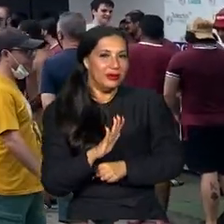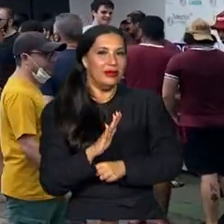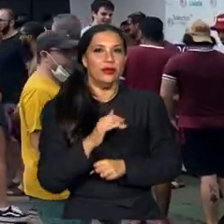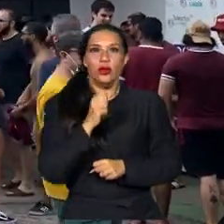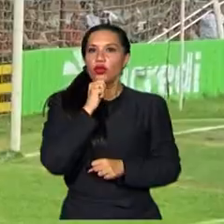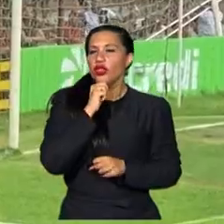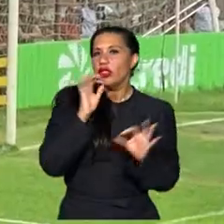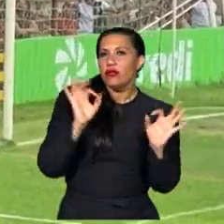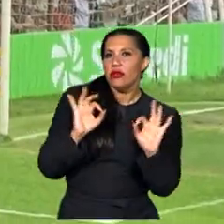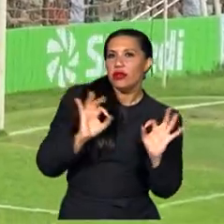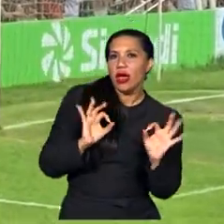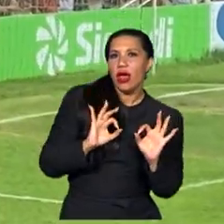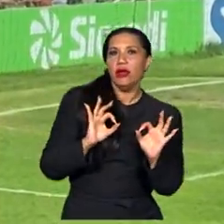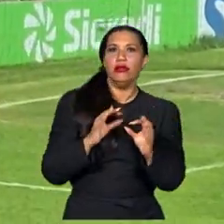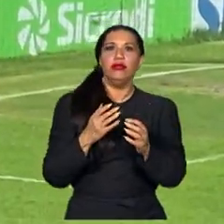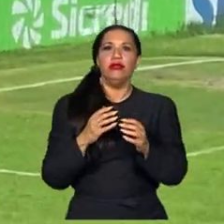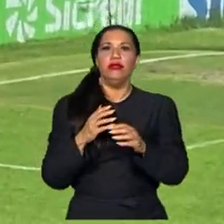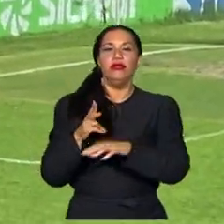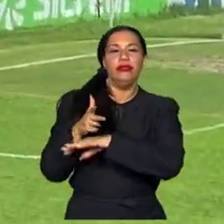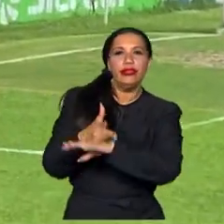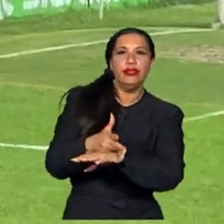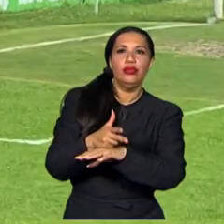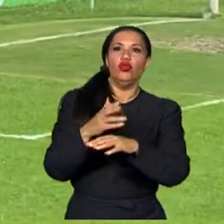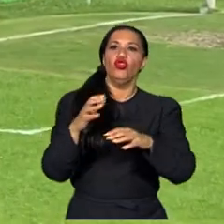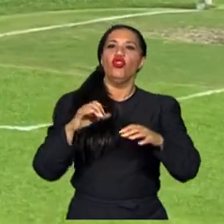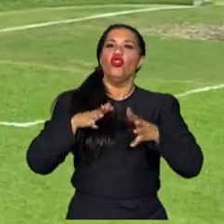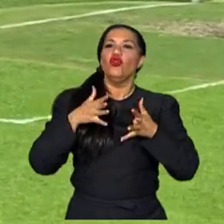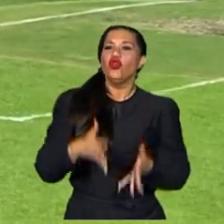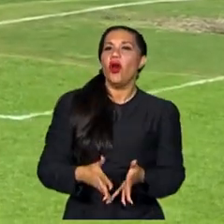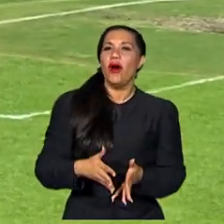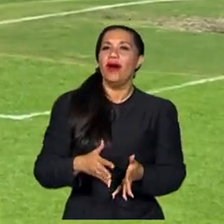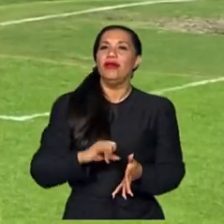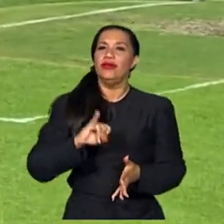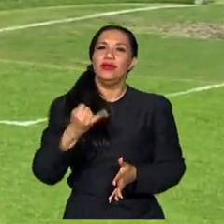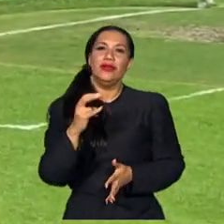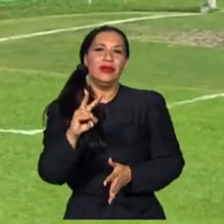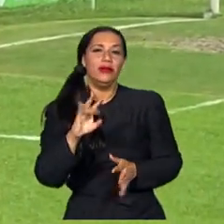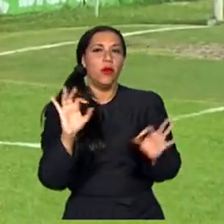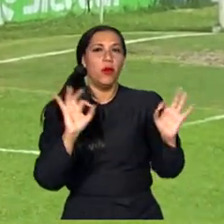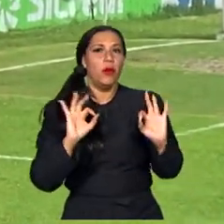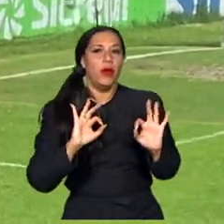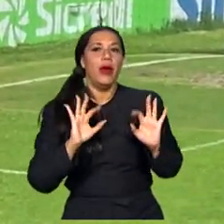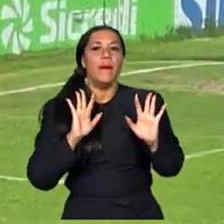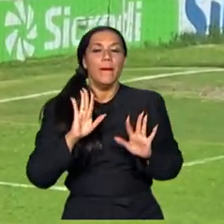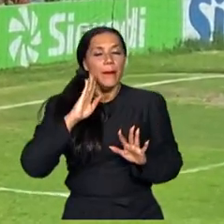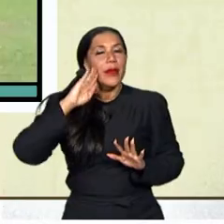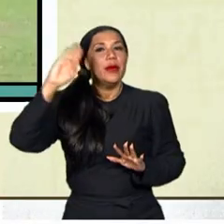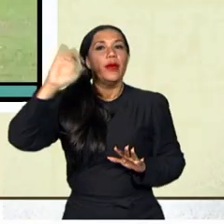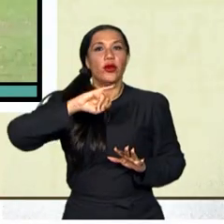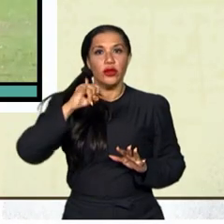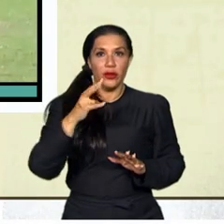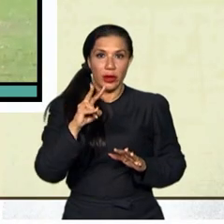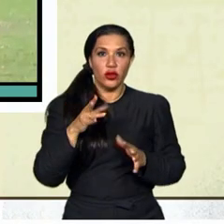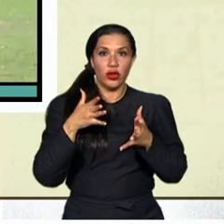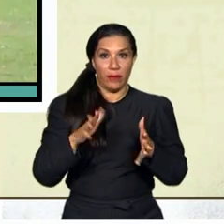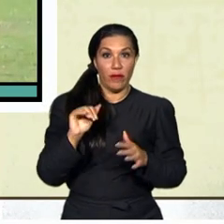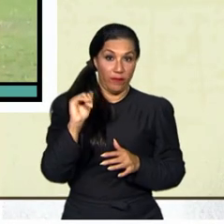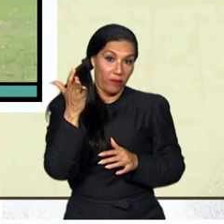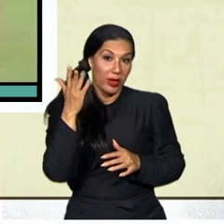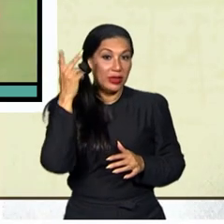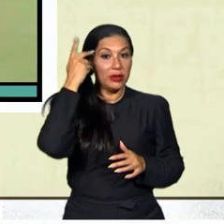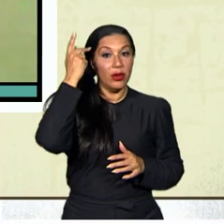Não tinha ninguém que transmitia os jogos do Juventus, não tinha uma informação qualquer dos jogos do Juventus. Então, principalmente quando o Juventus jogava fora de São